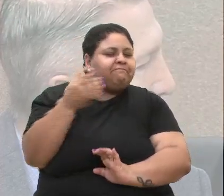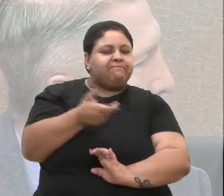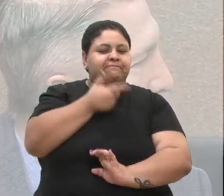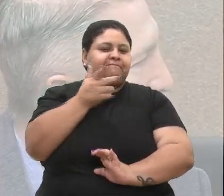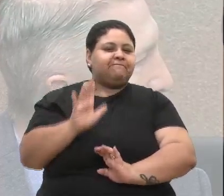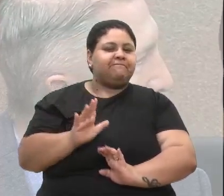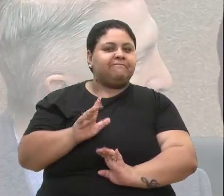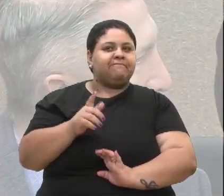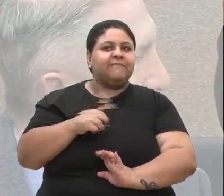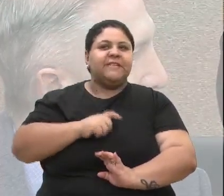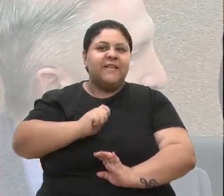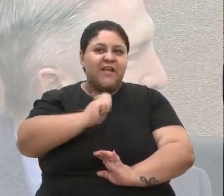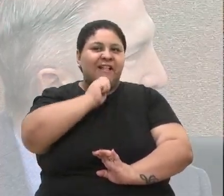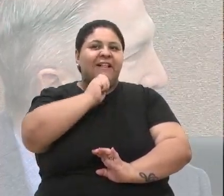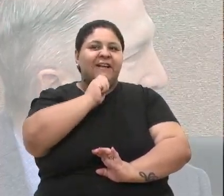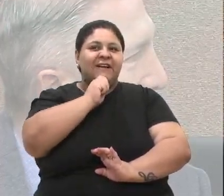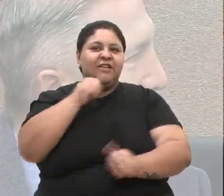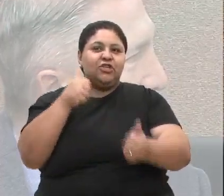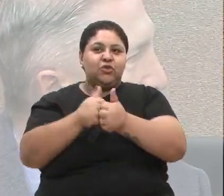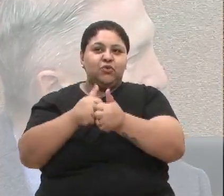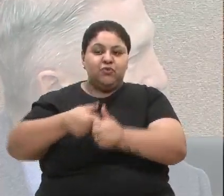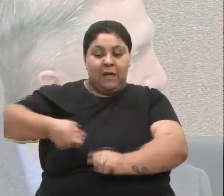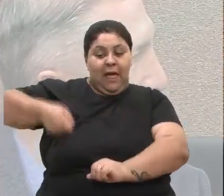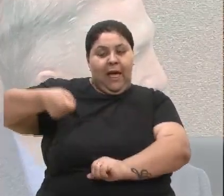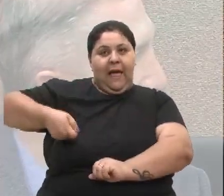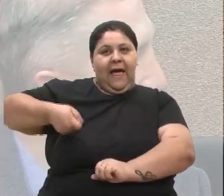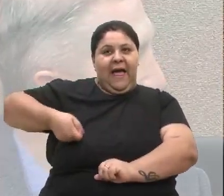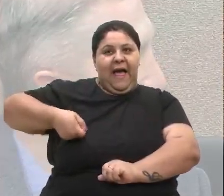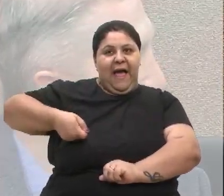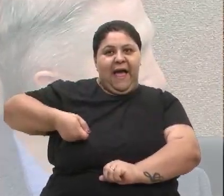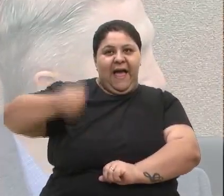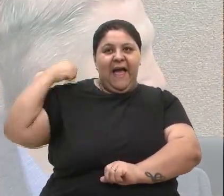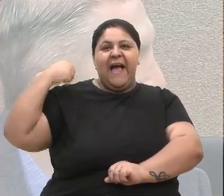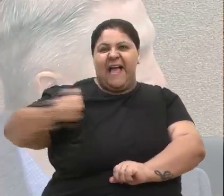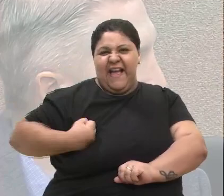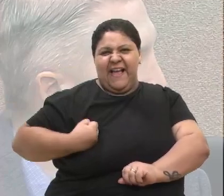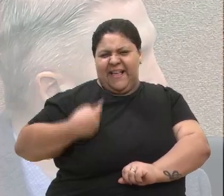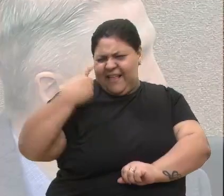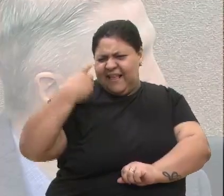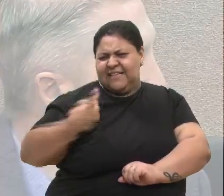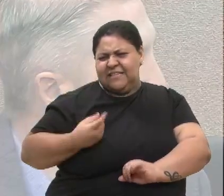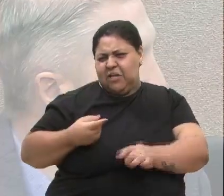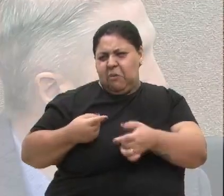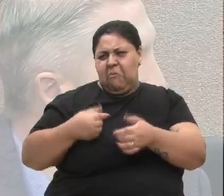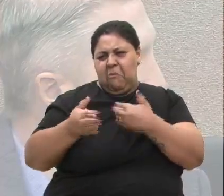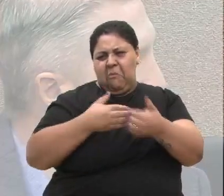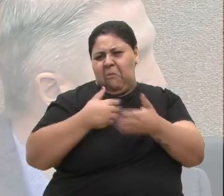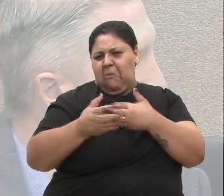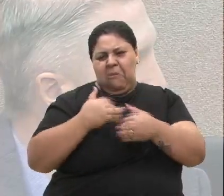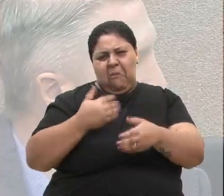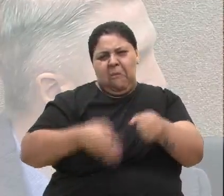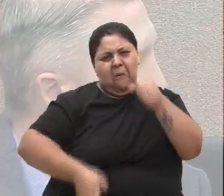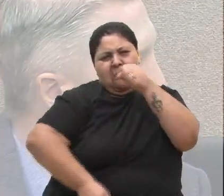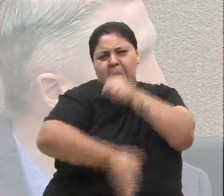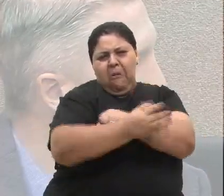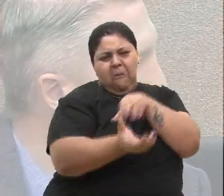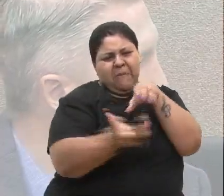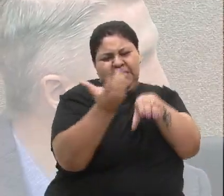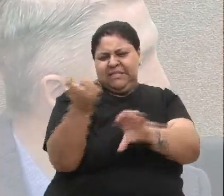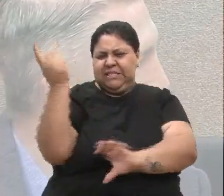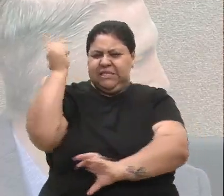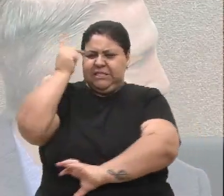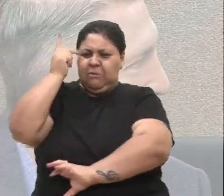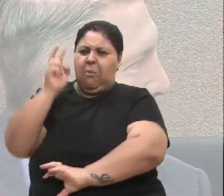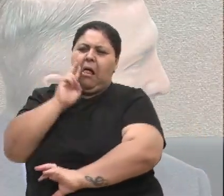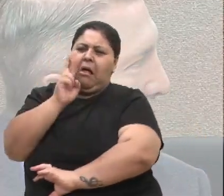vou, eu ainda levo a bolsa. É meio estranho, mas aonde eu vou para Brasília, vou para São Paulo, vou no